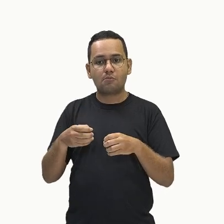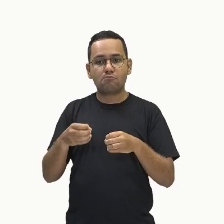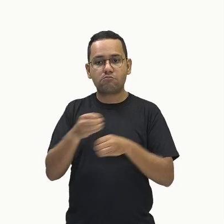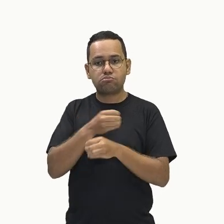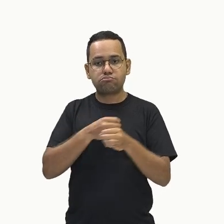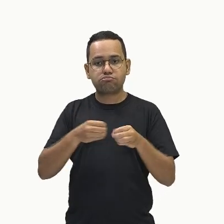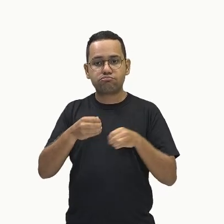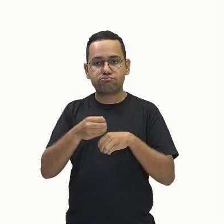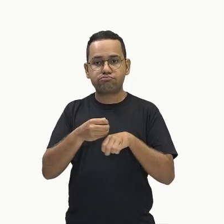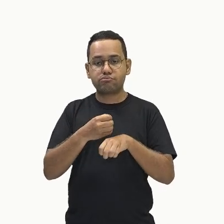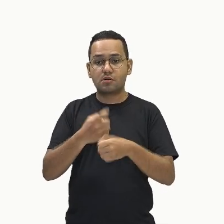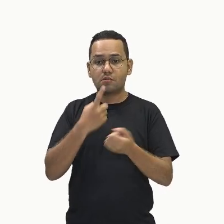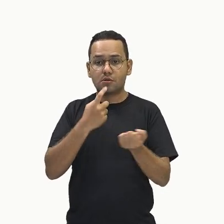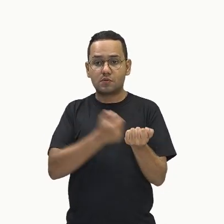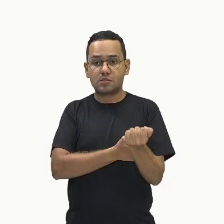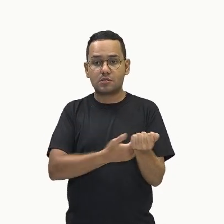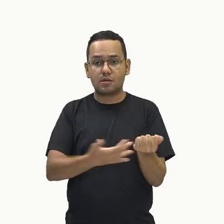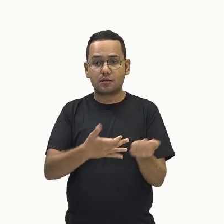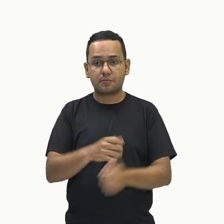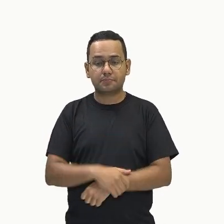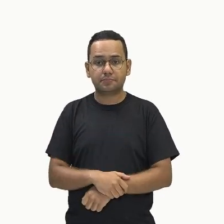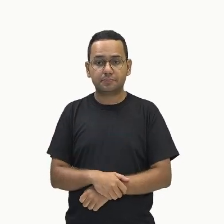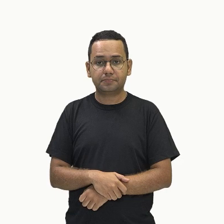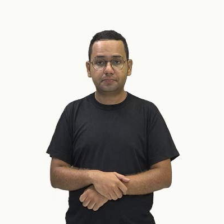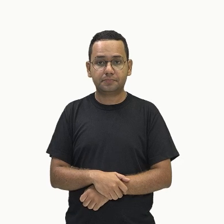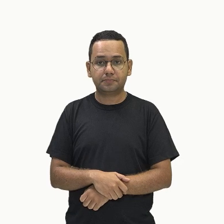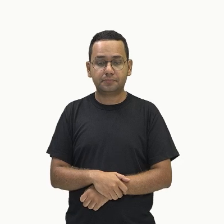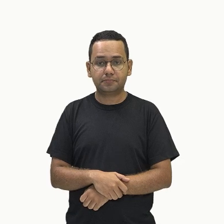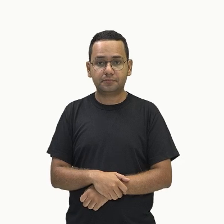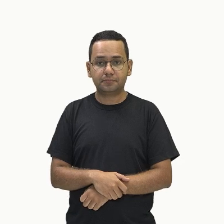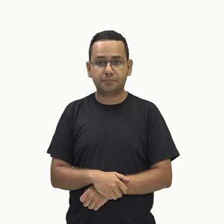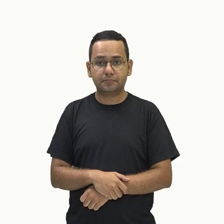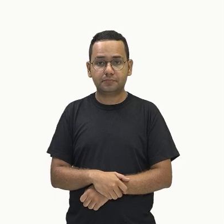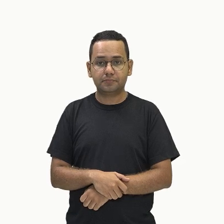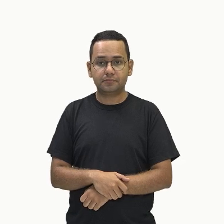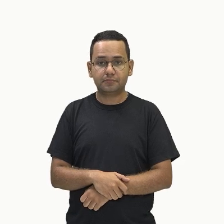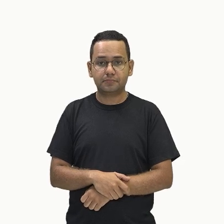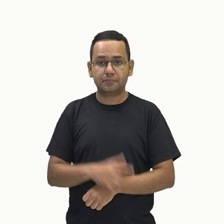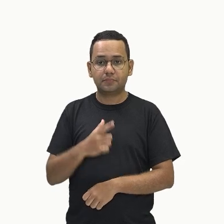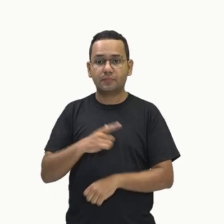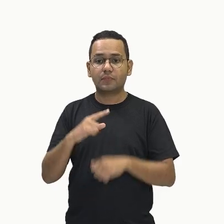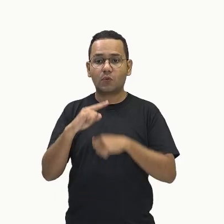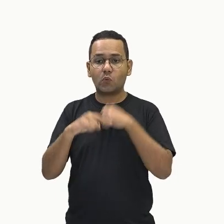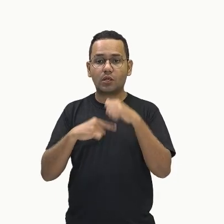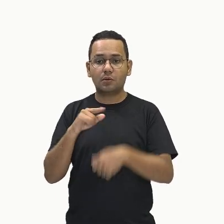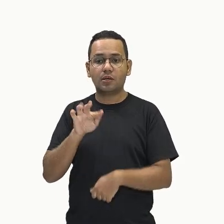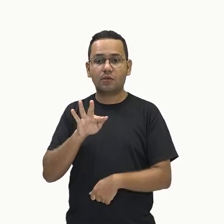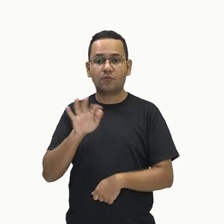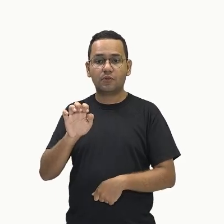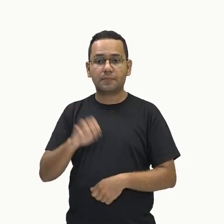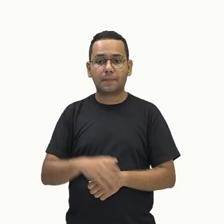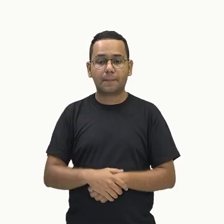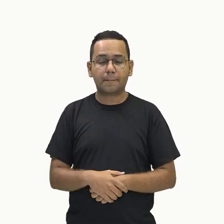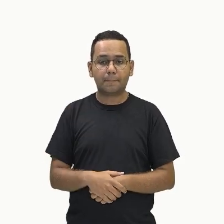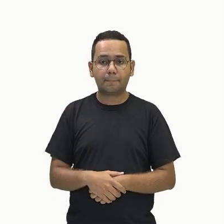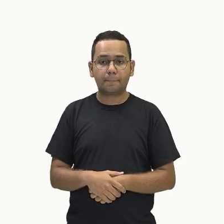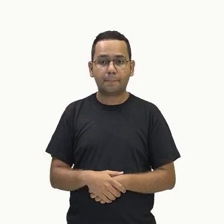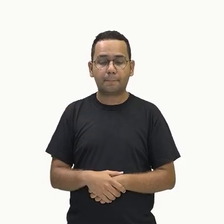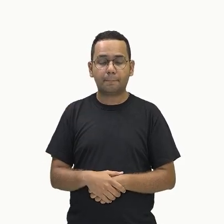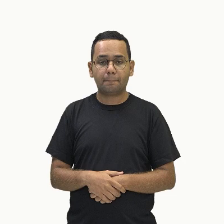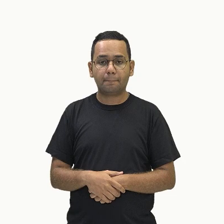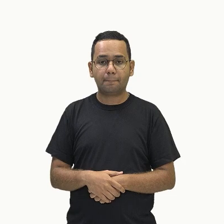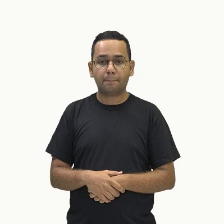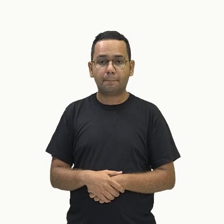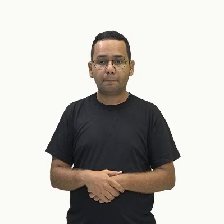E contém o átomo de ferro, que ao se ligar